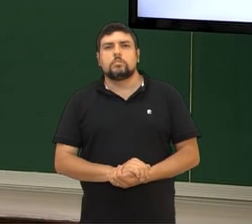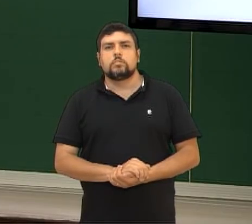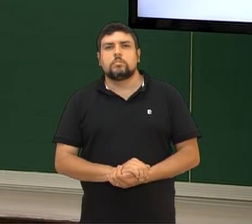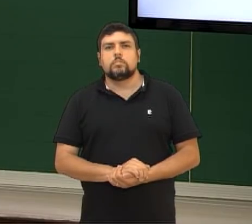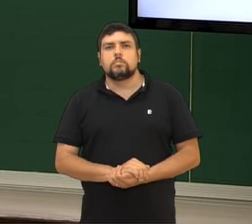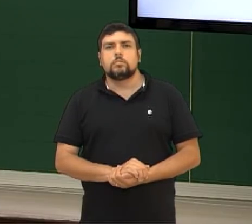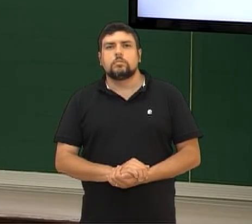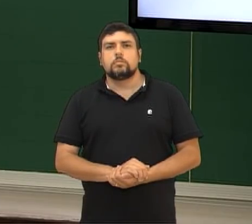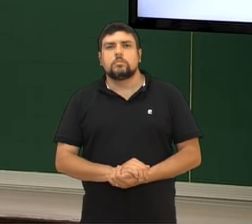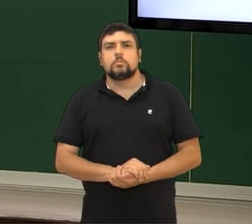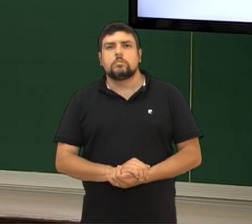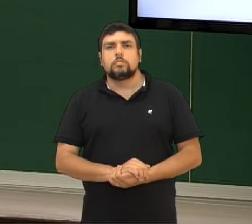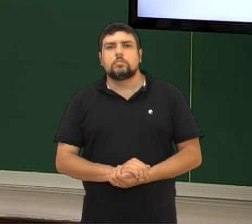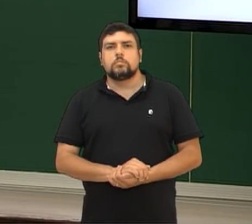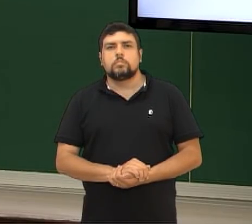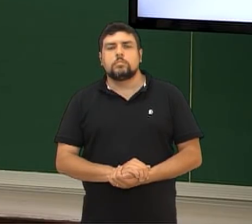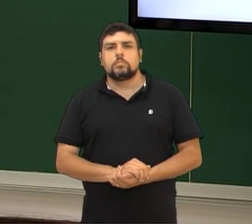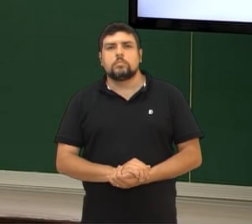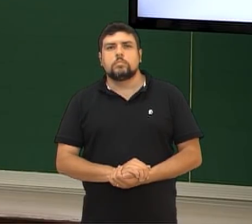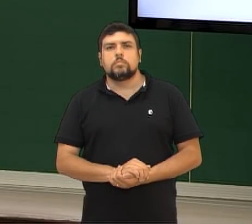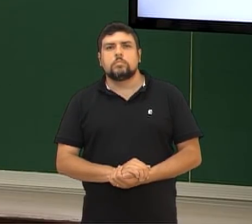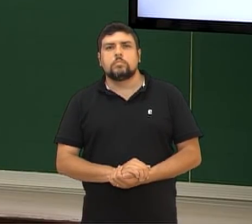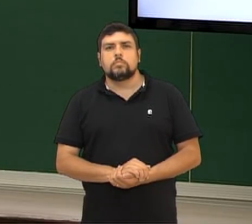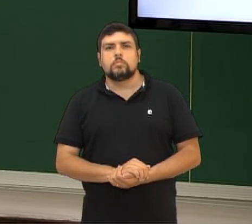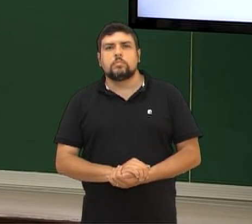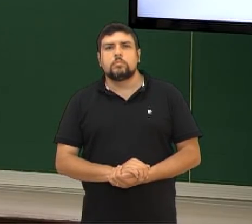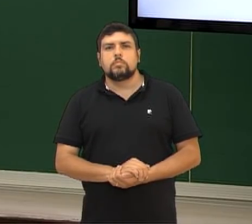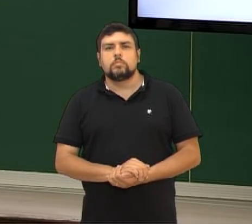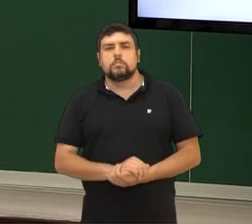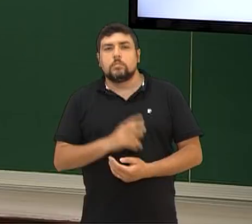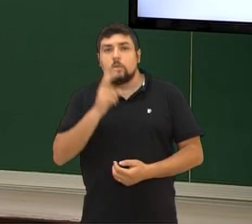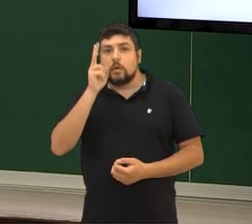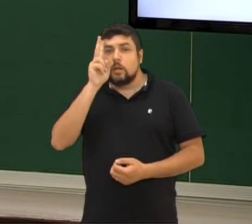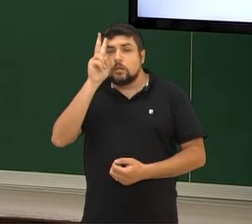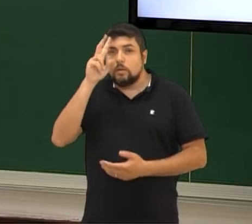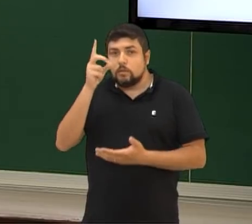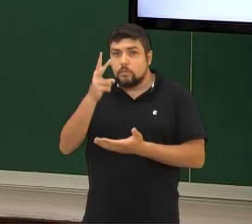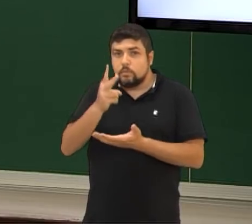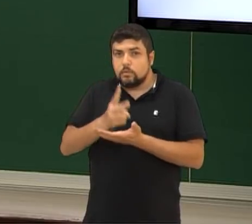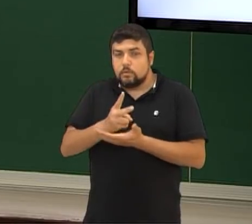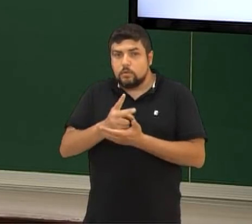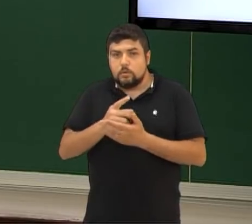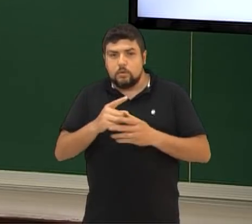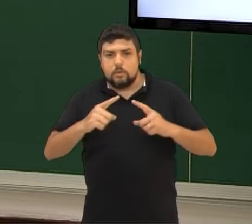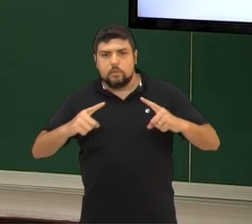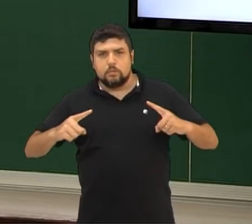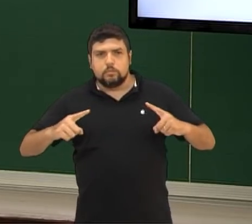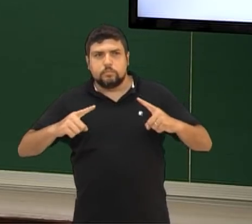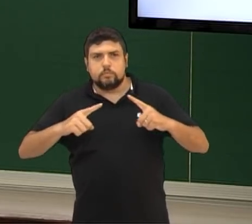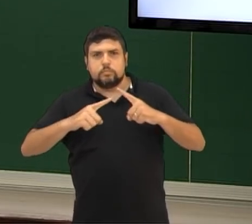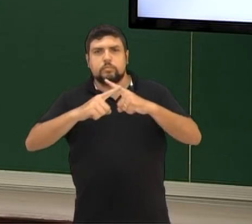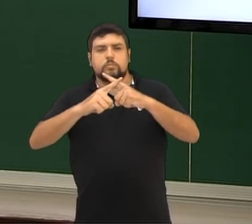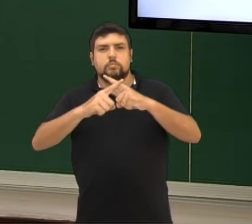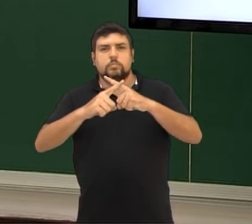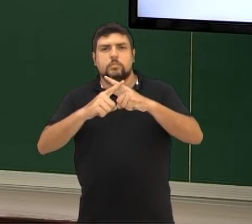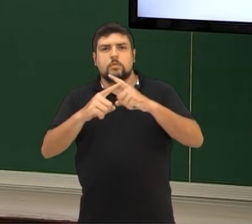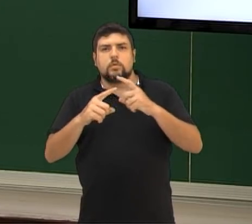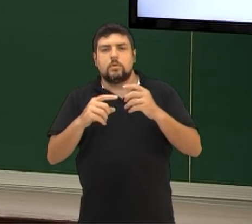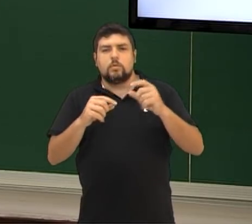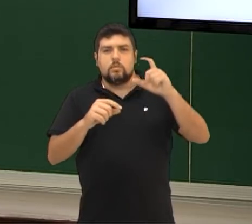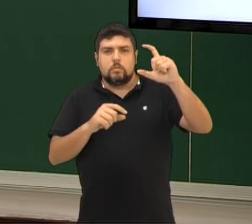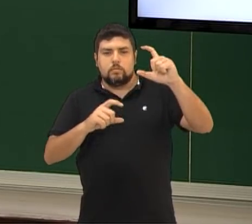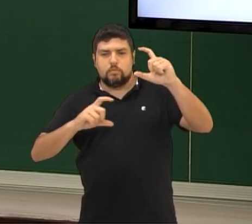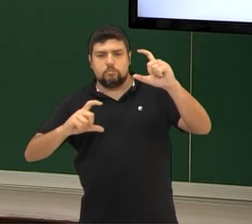os extremos, você multiplica na diagonal e depois vai